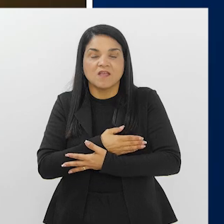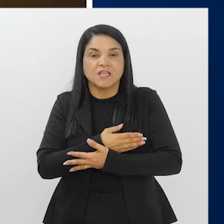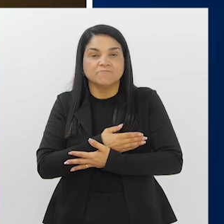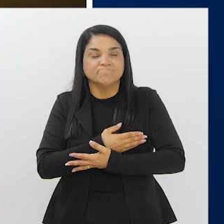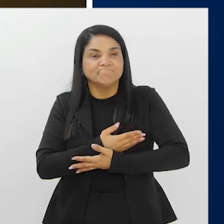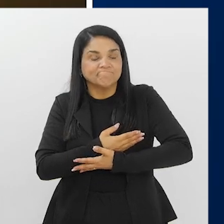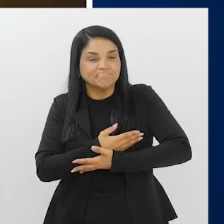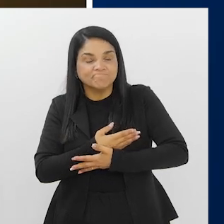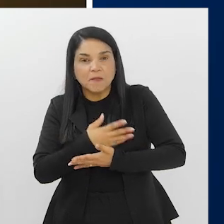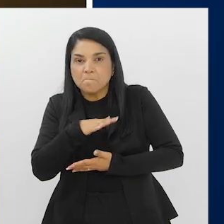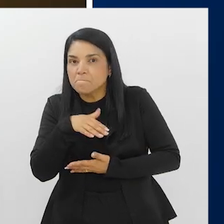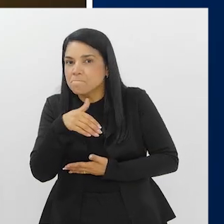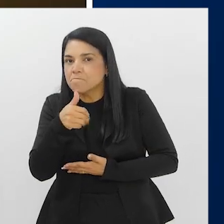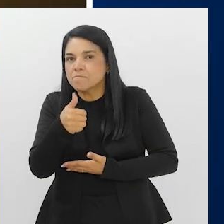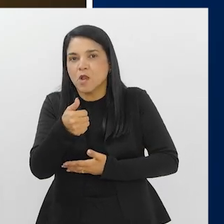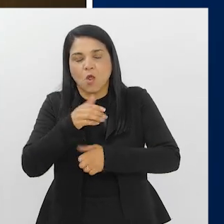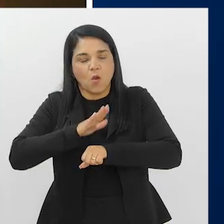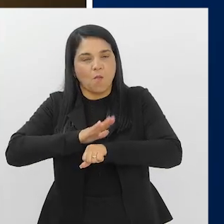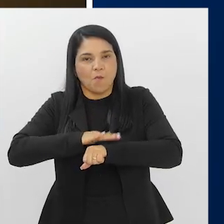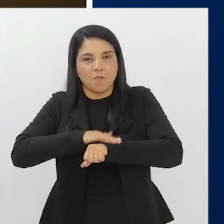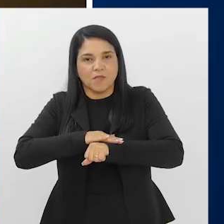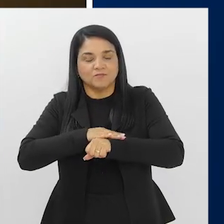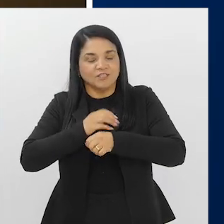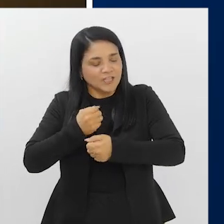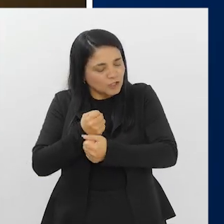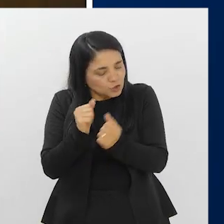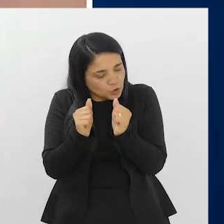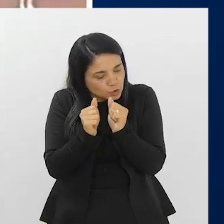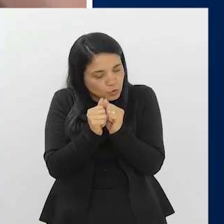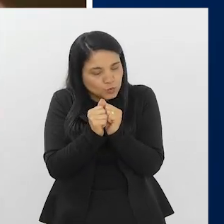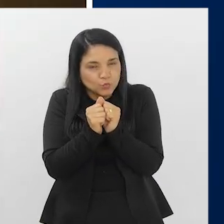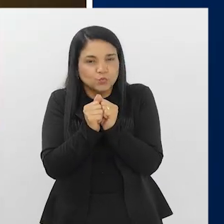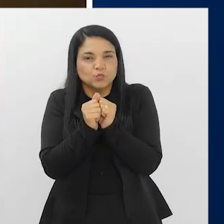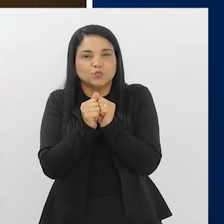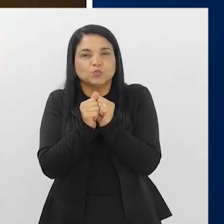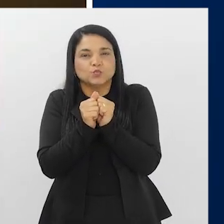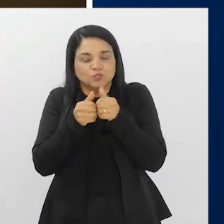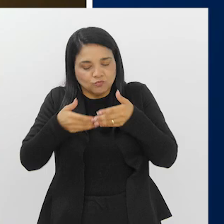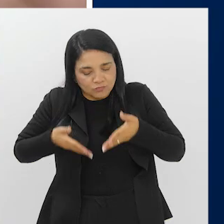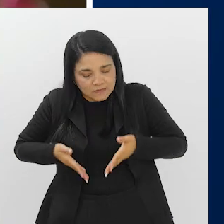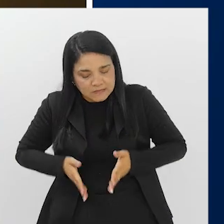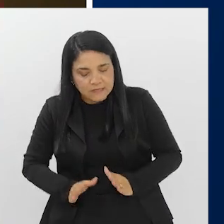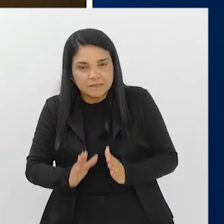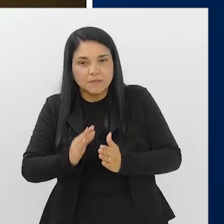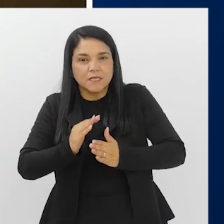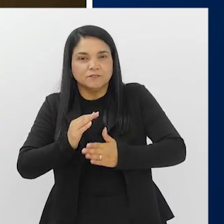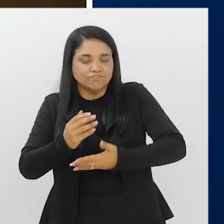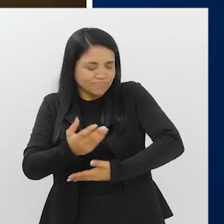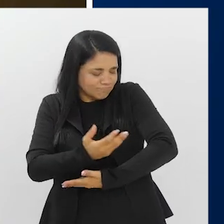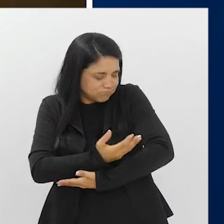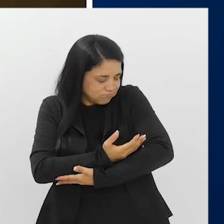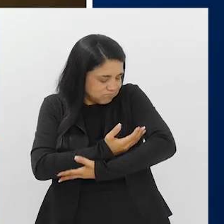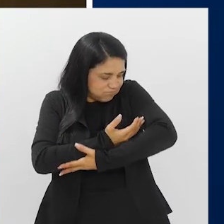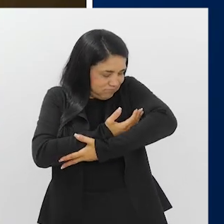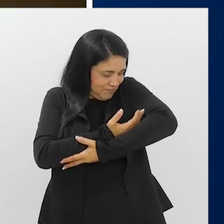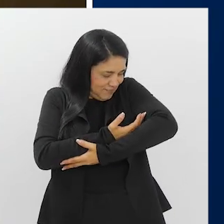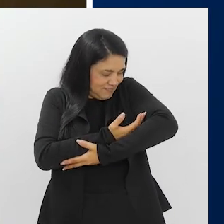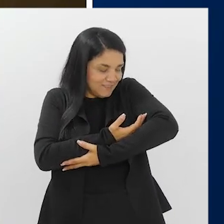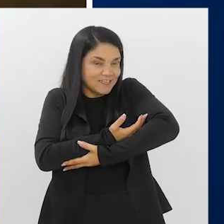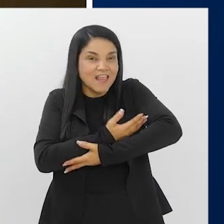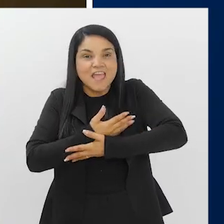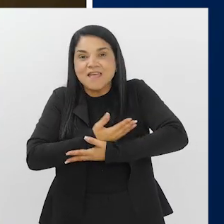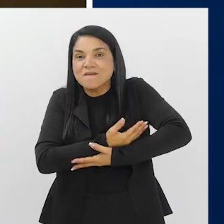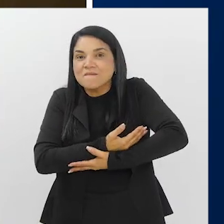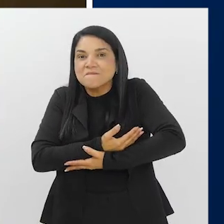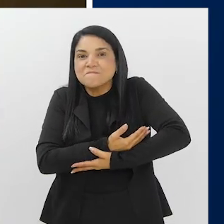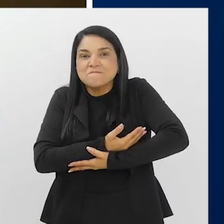esse momento da melhor forma possível, que é não se separar, é ter esse momento de nascimento, é você estar com esse bebê no seu